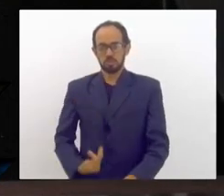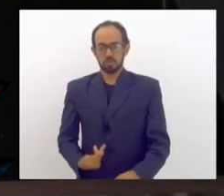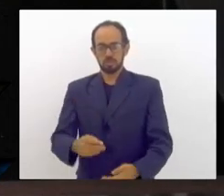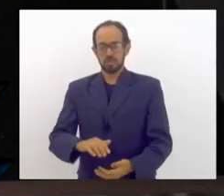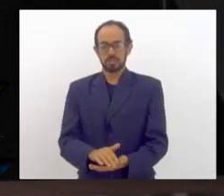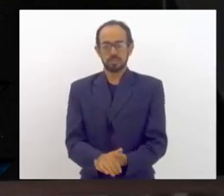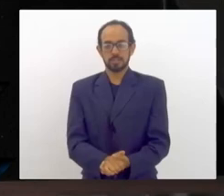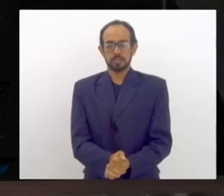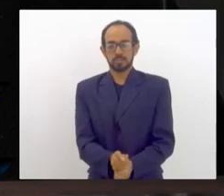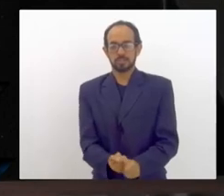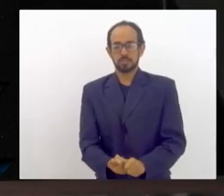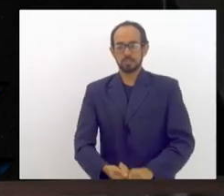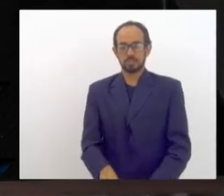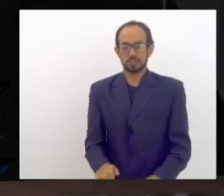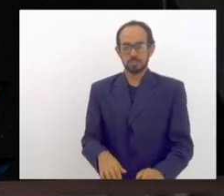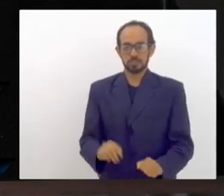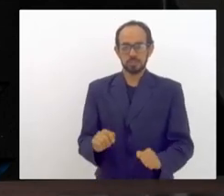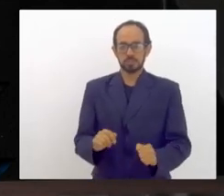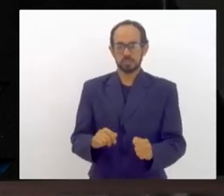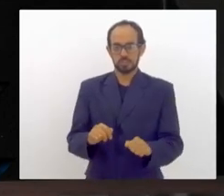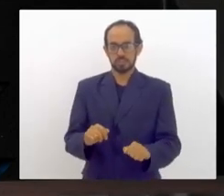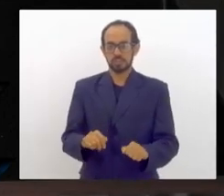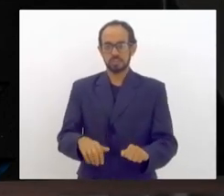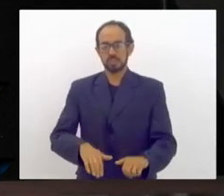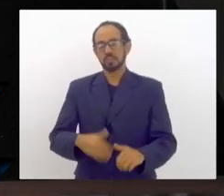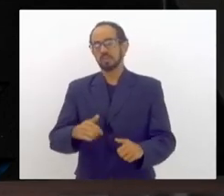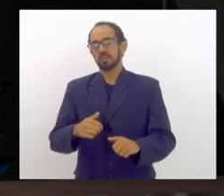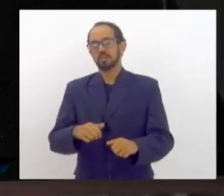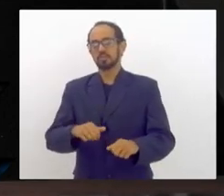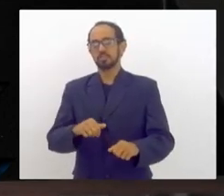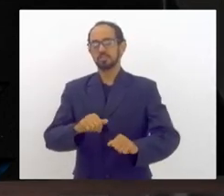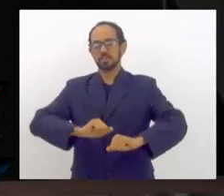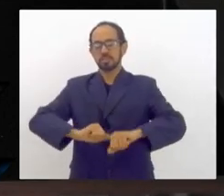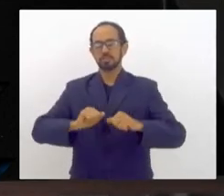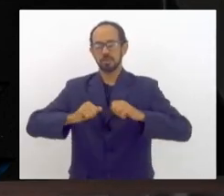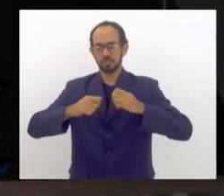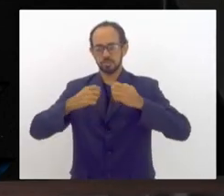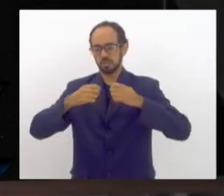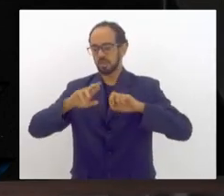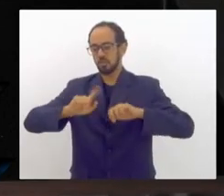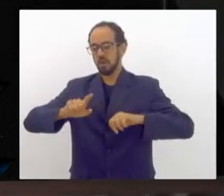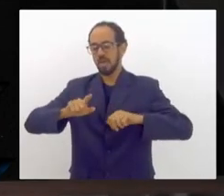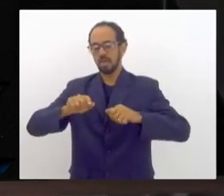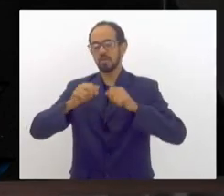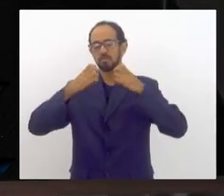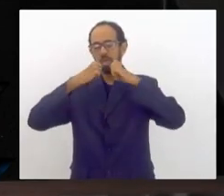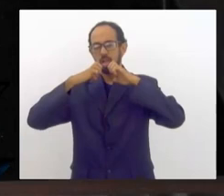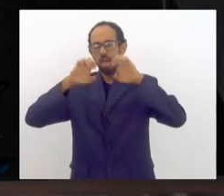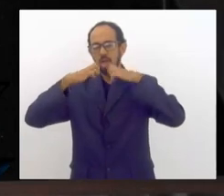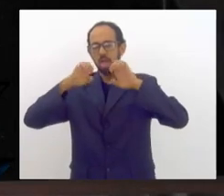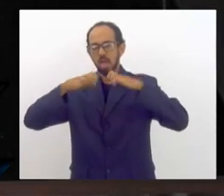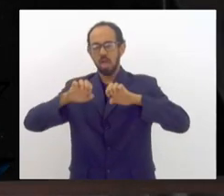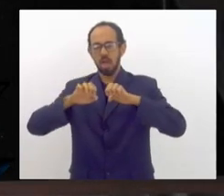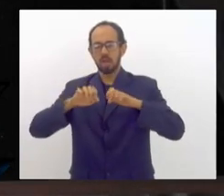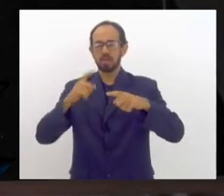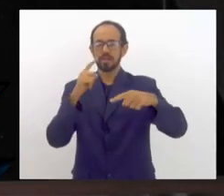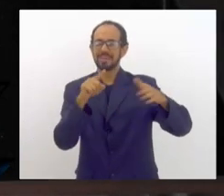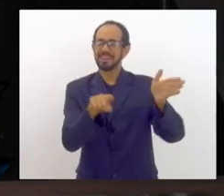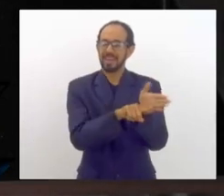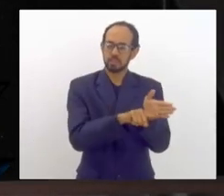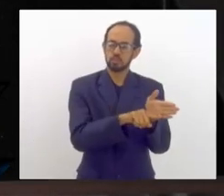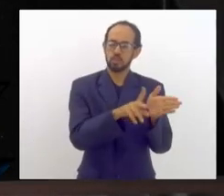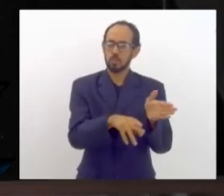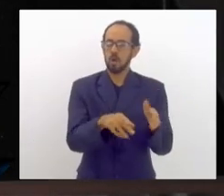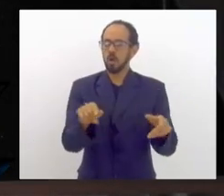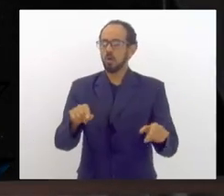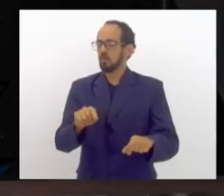a capacidade de realmente de dialogar e não de esbravejar, como alguns aqui fizeram hoje, a gente vai ter, vamos caminhar conjuntamente